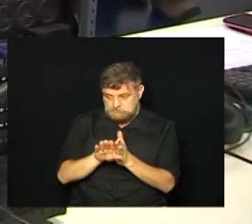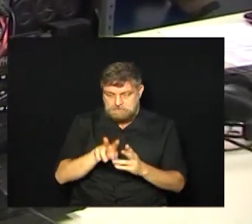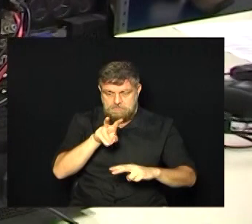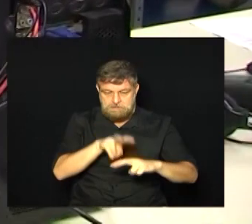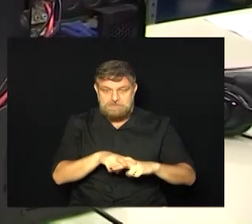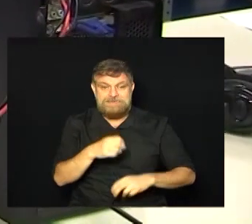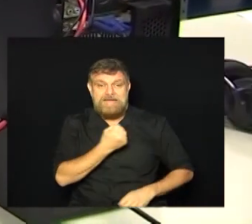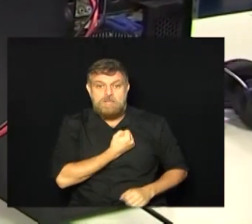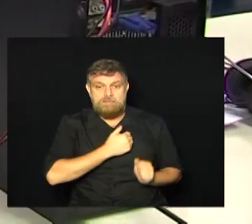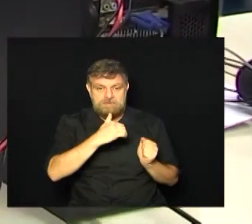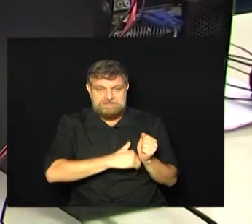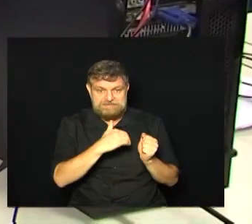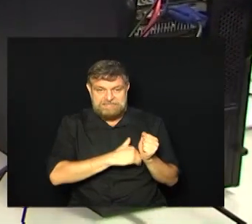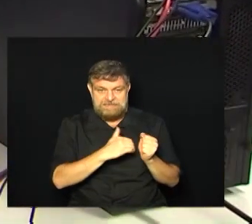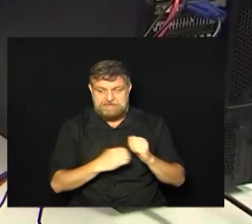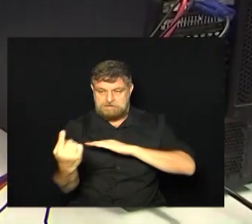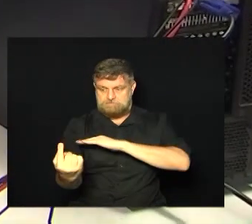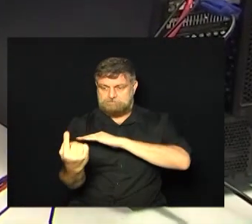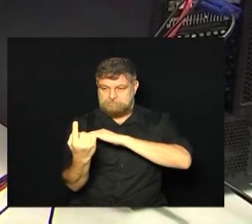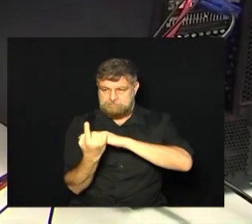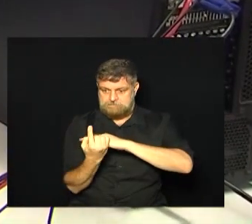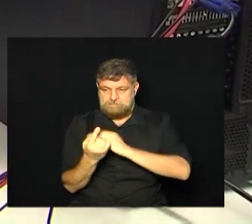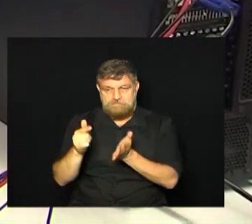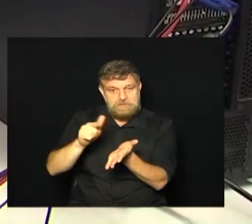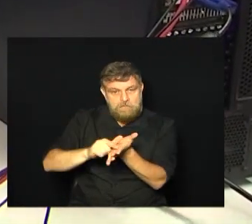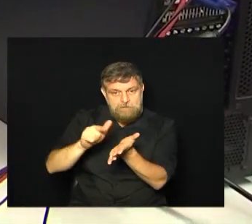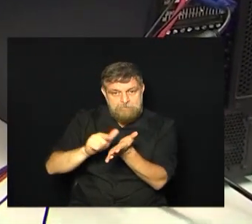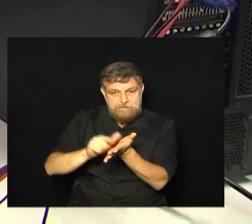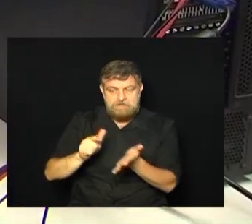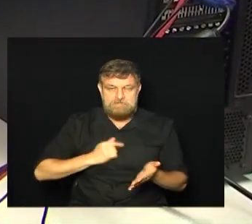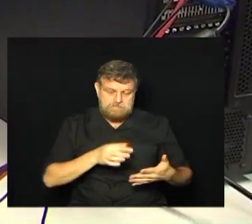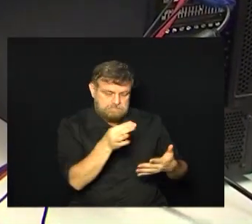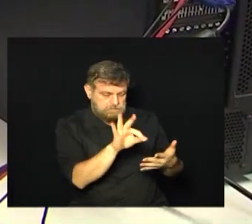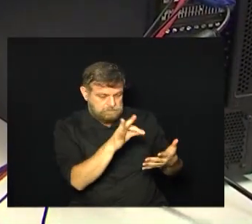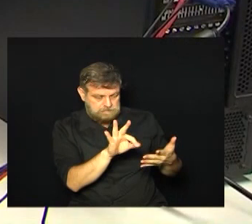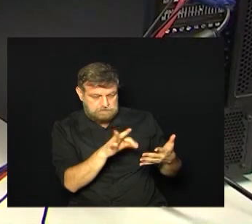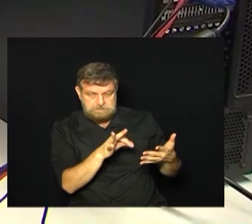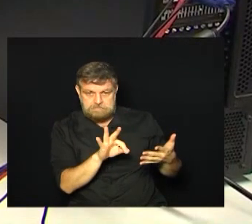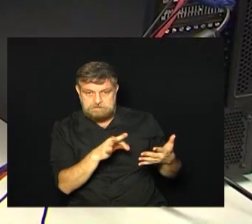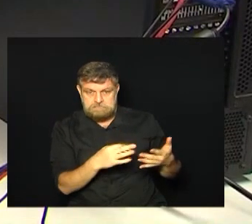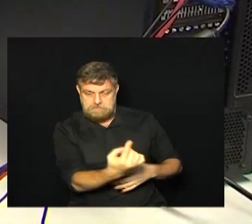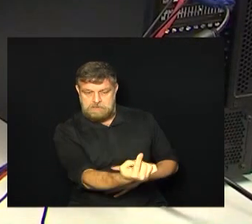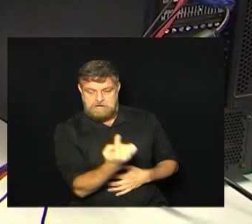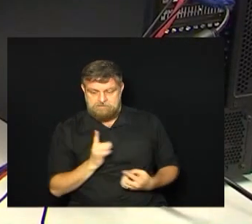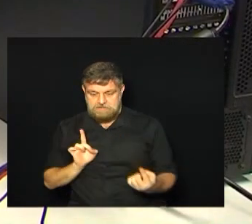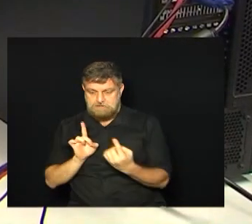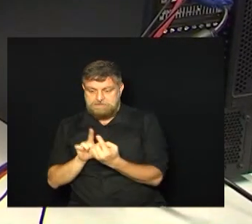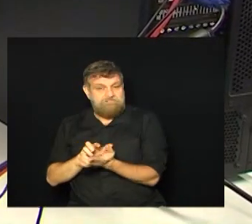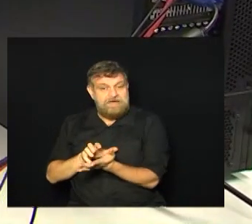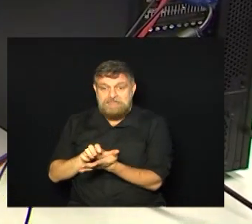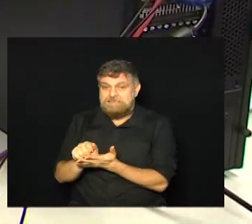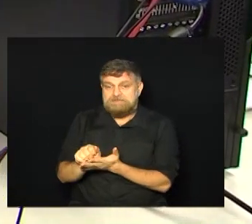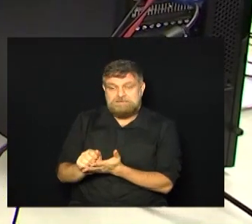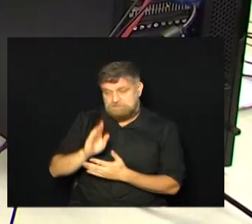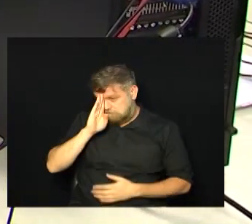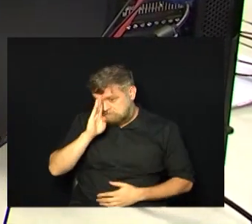a senha lá no balcão, na entrada, preenchem a ficha e vêm aqui para o atendimento já para realizar a matrícula. E